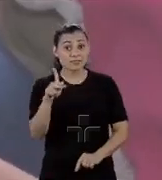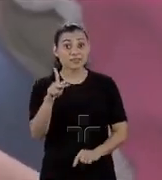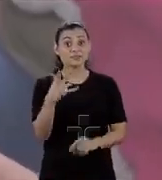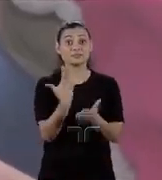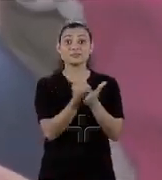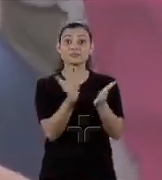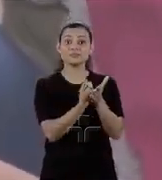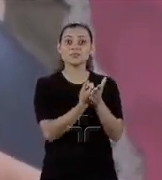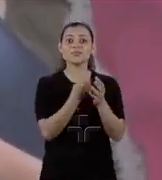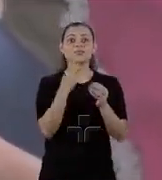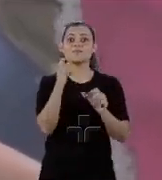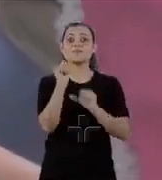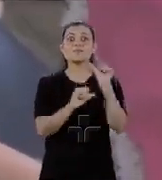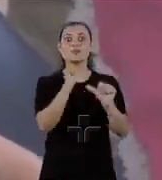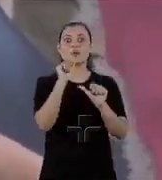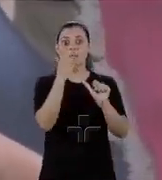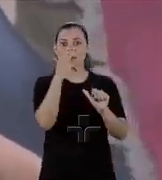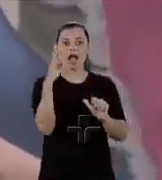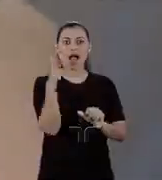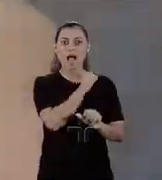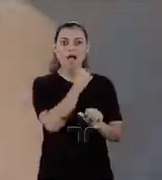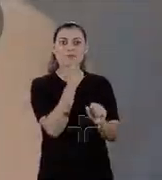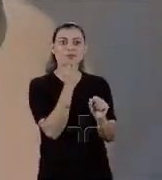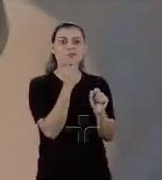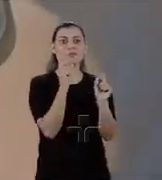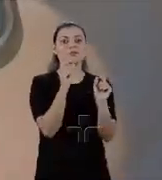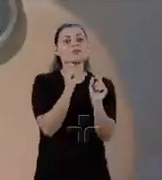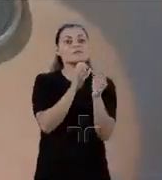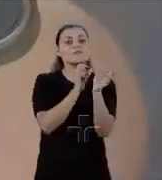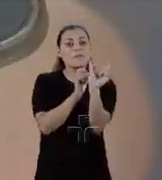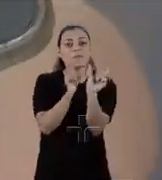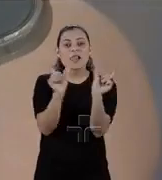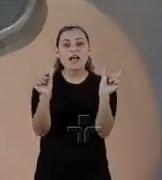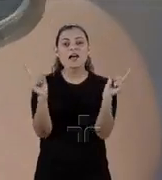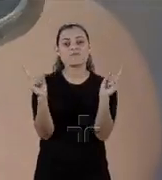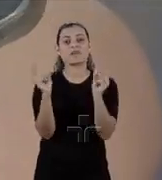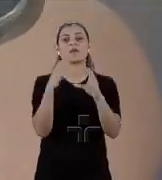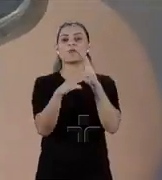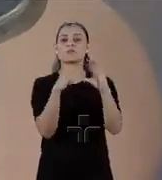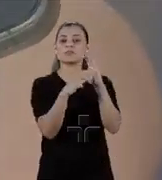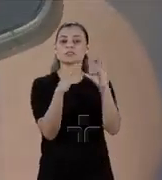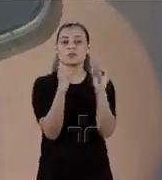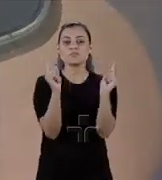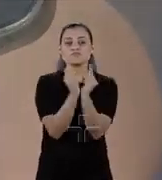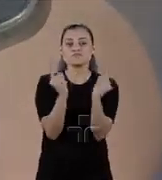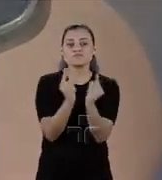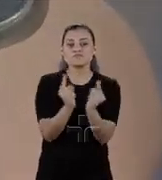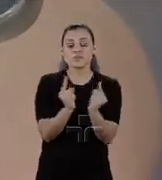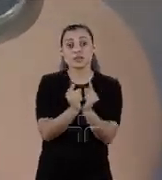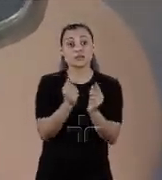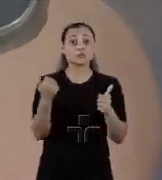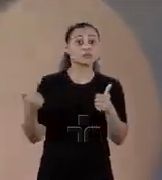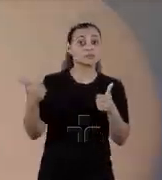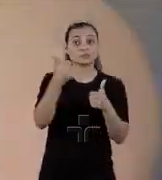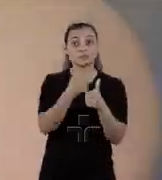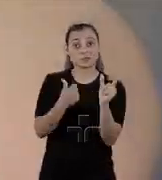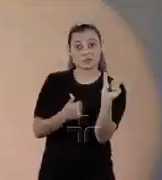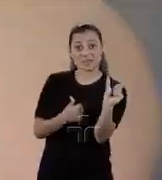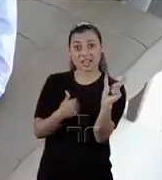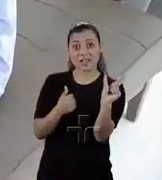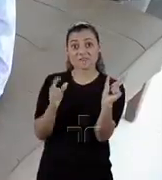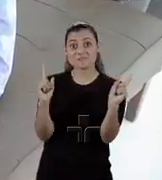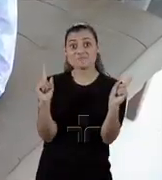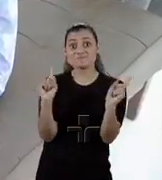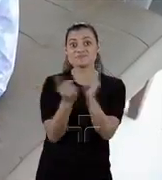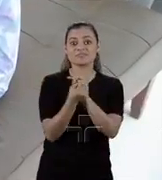das pessoas se comunicarem pela escrita. No meio digital, a regra na maioria das vezes é substituir palavras por